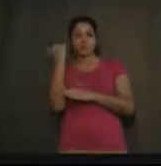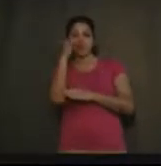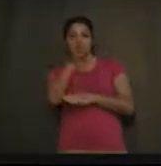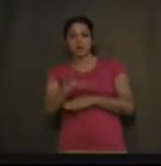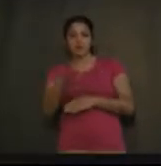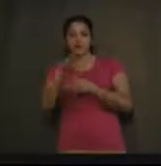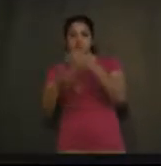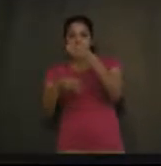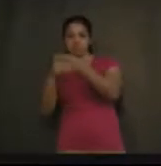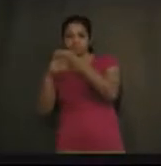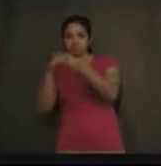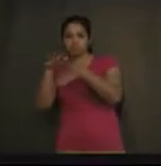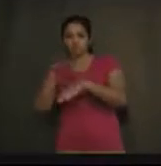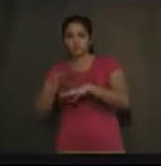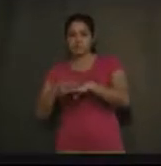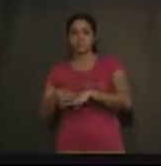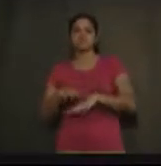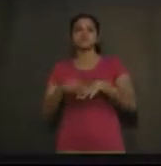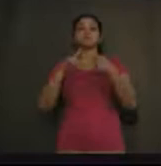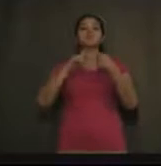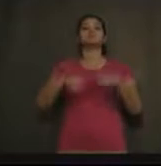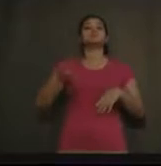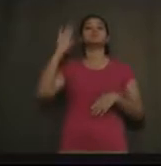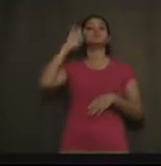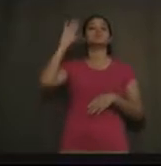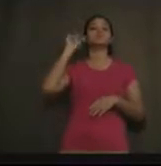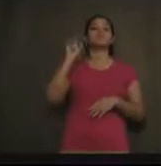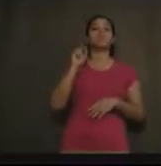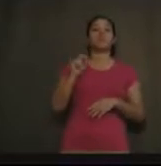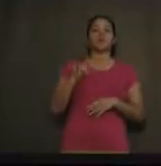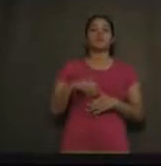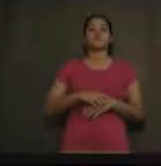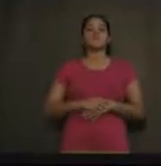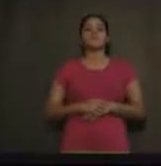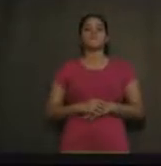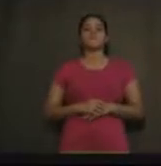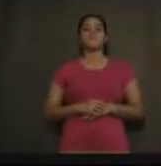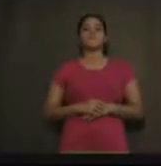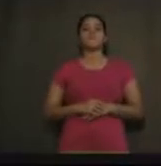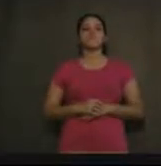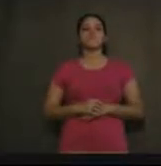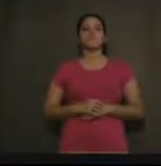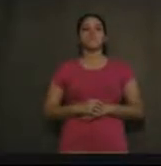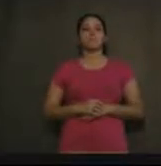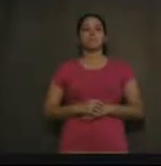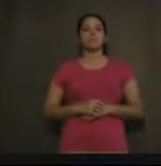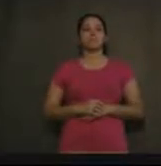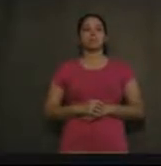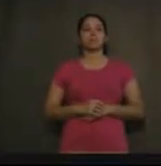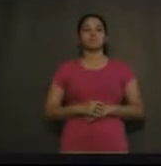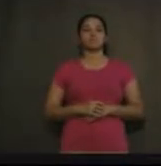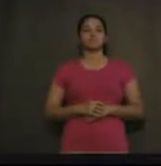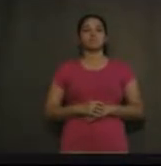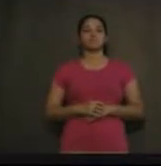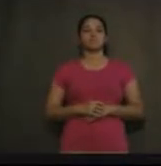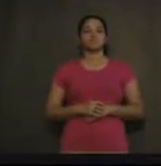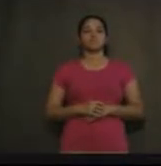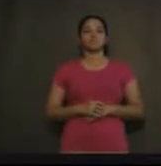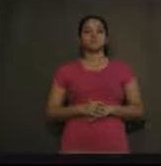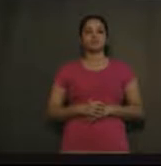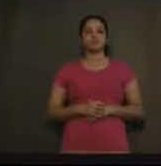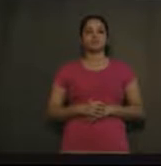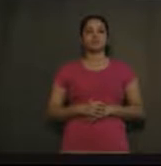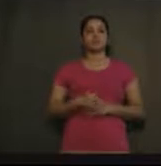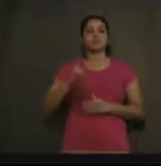episódio histórico é a presença pouco usual de um monarca reinante no ambiente